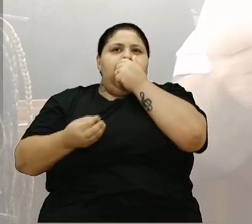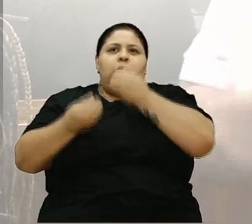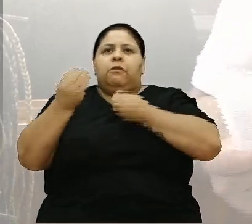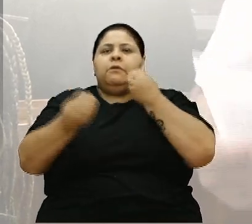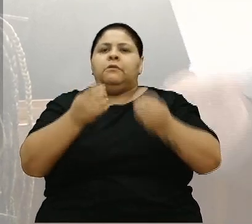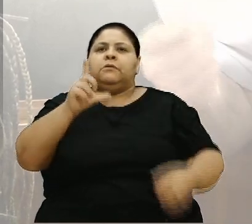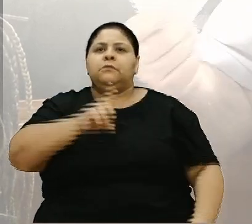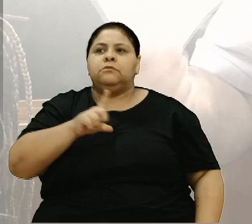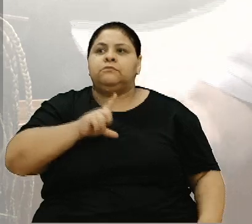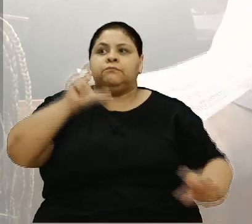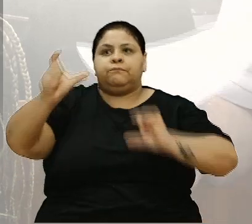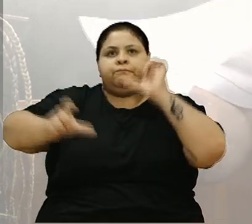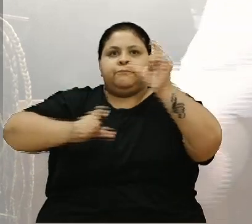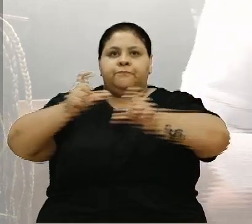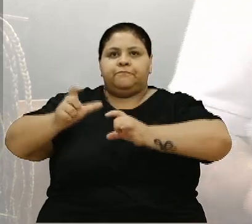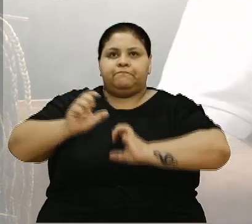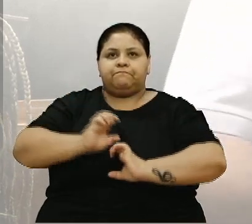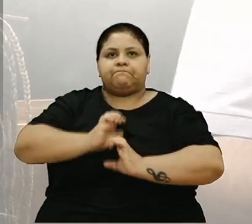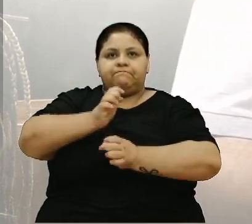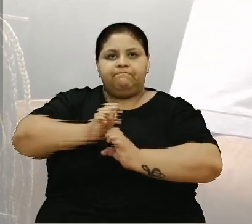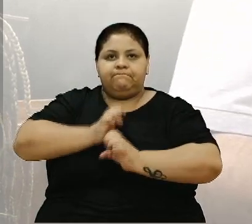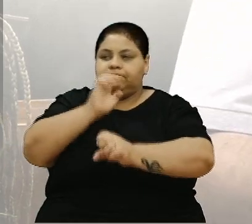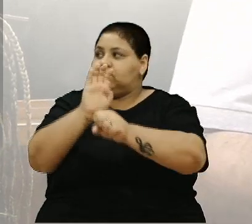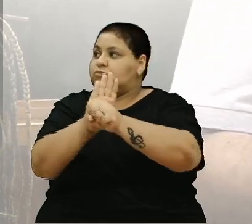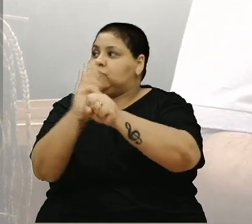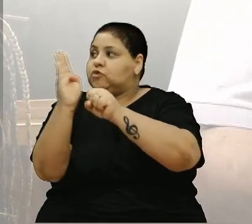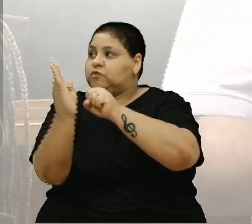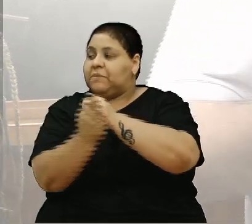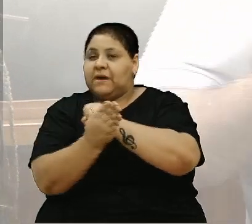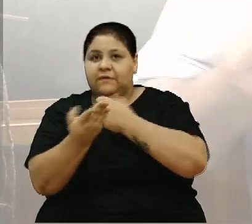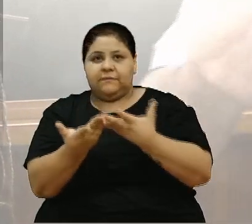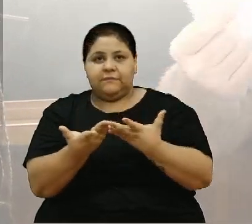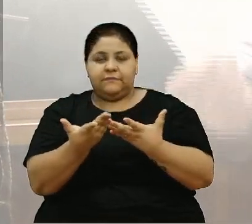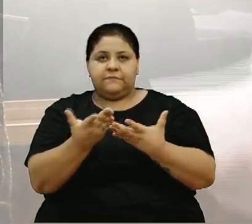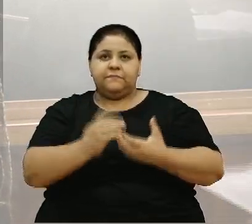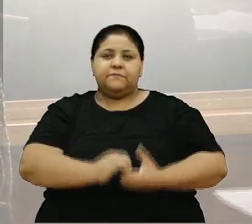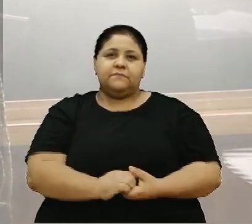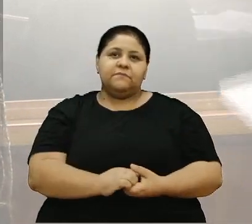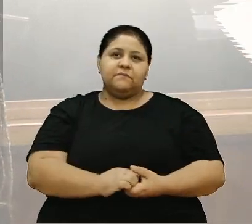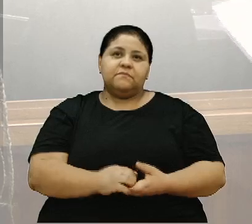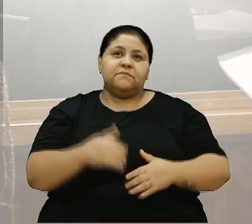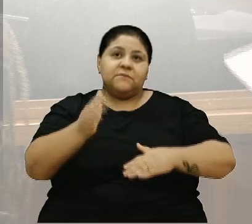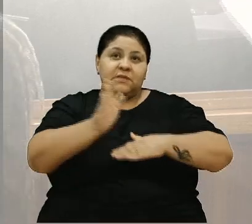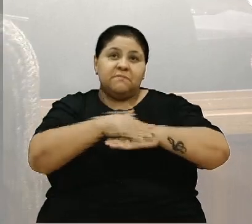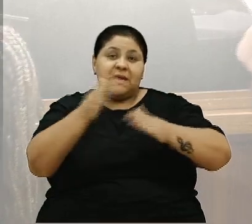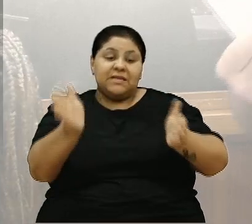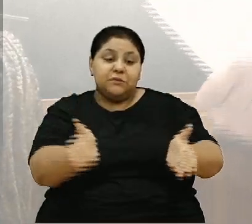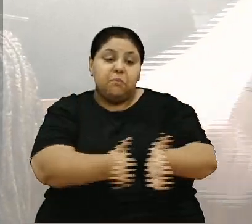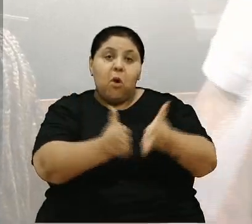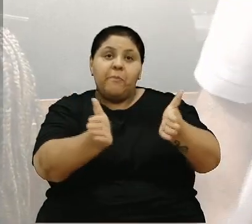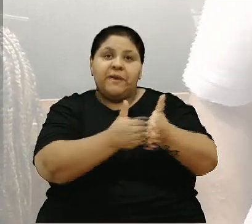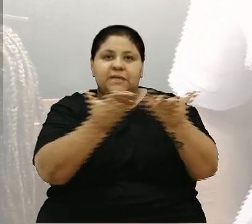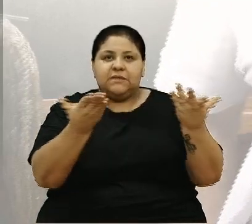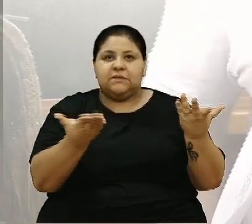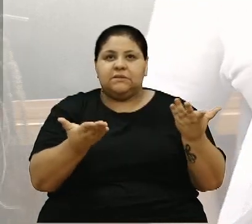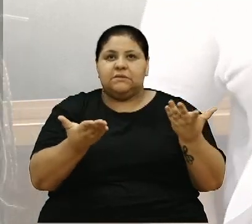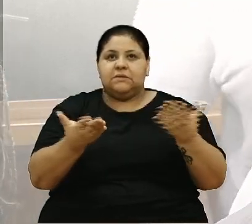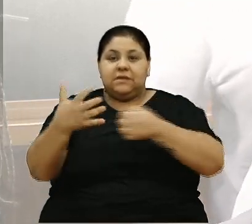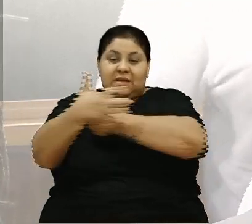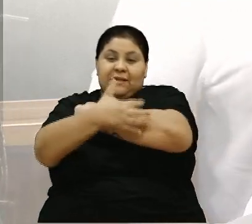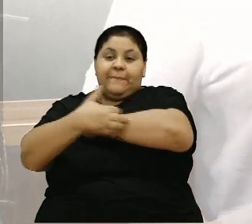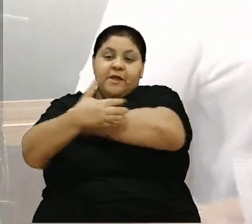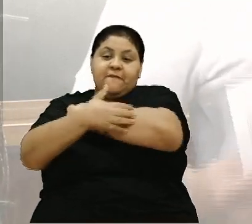temos pessoas empreendendo nos bairros mais humildes e nos bairros periféricos